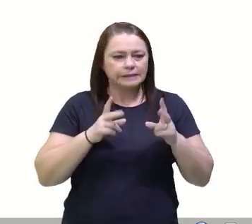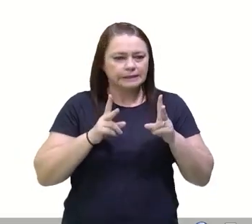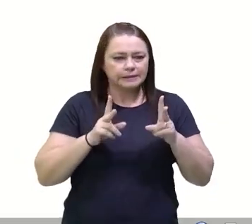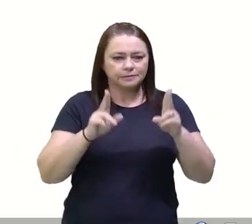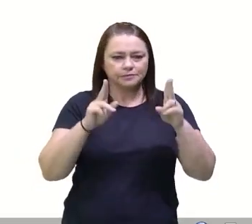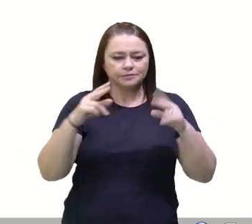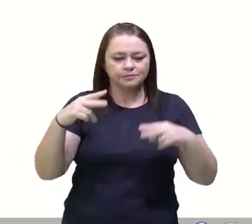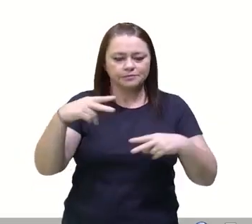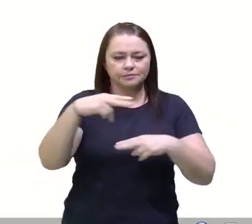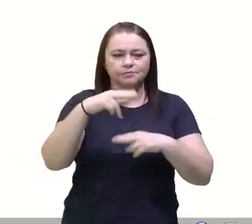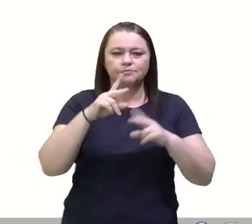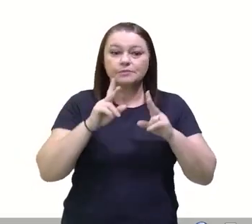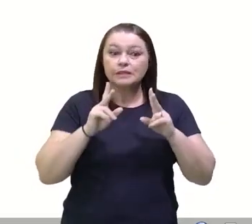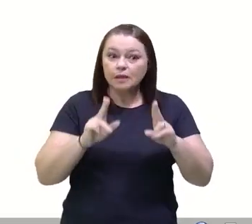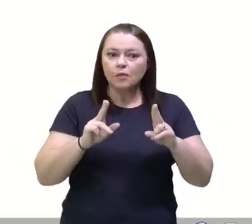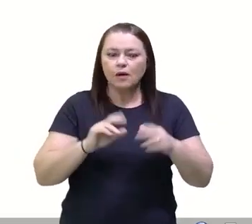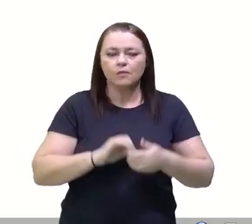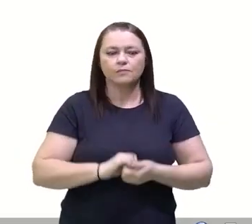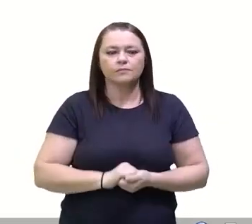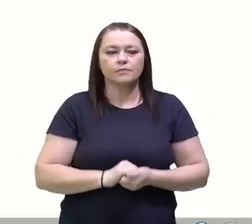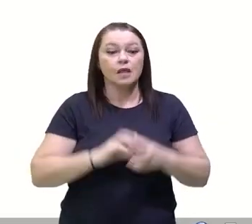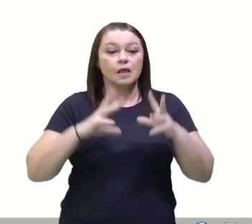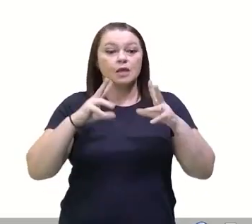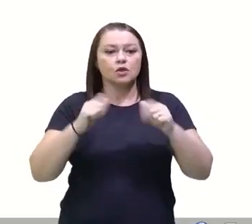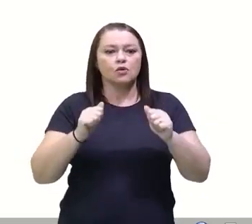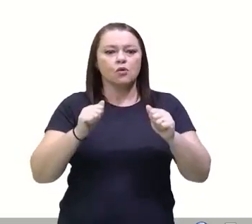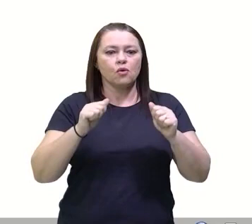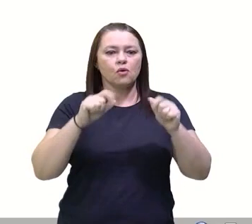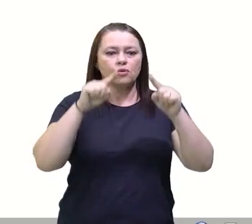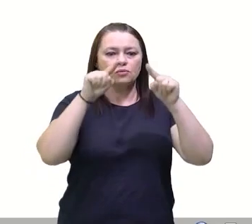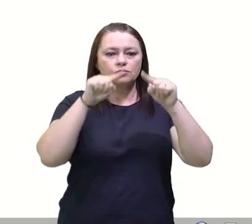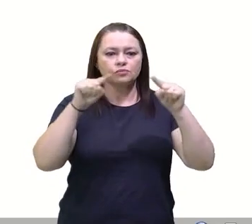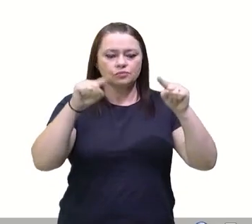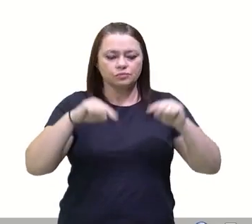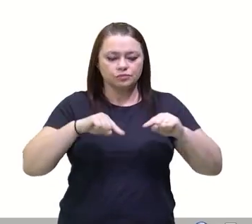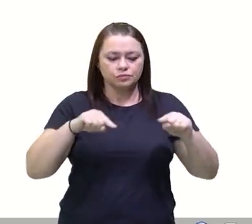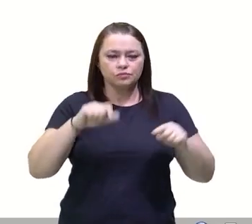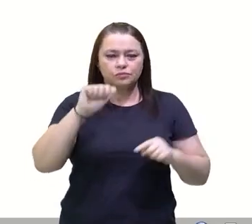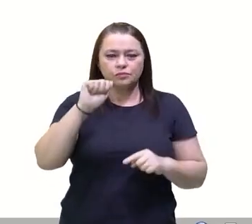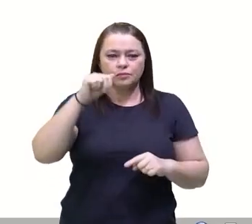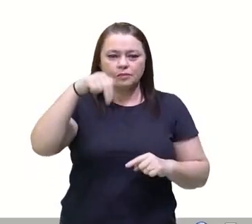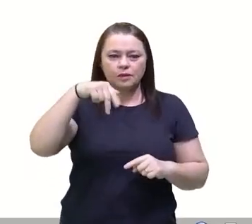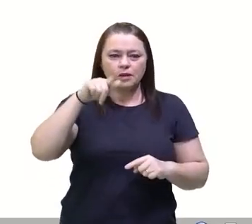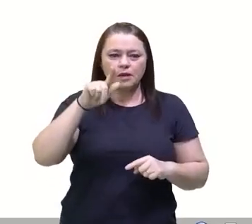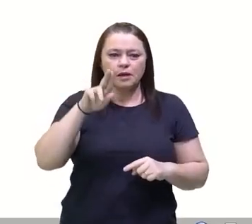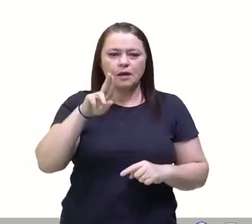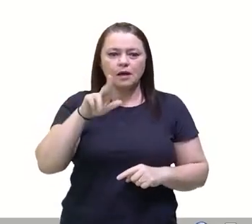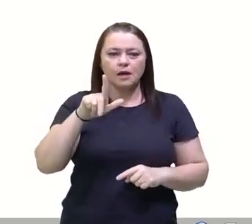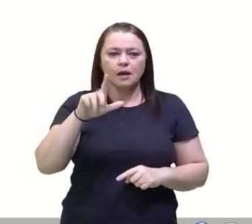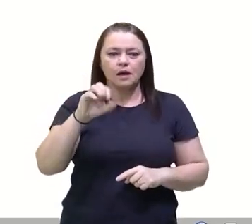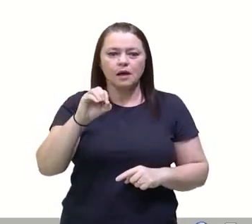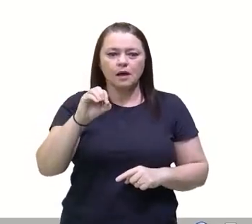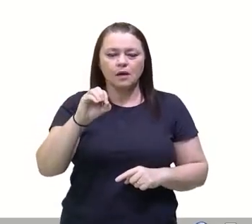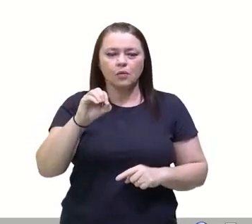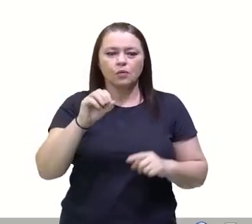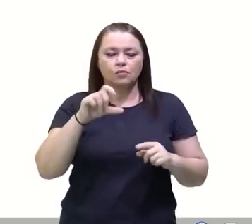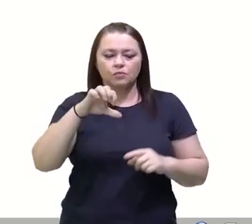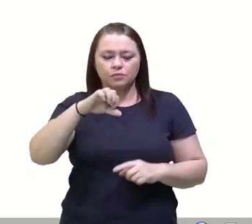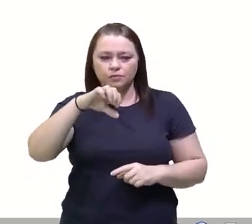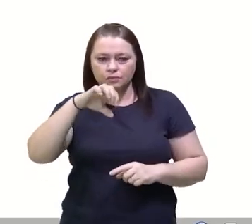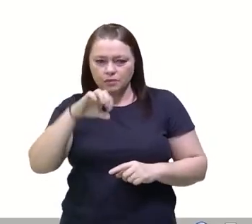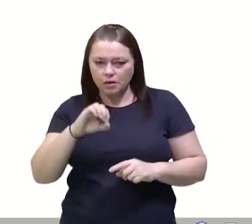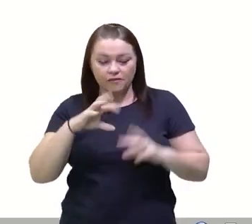medida. Também, todos os ângulos internos valem quanto? 90